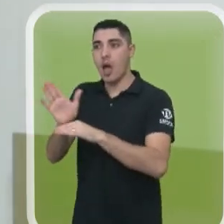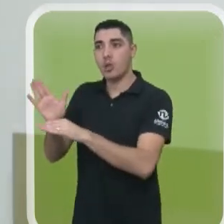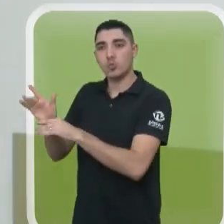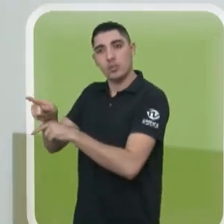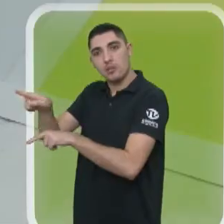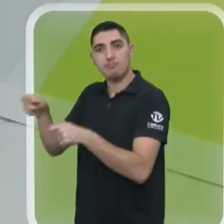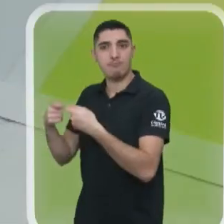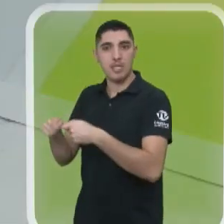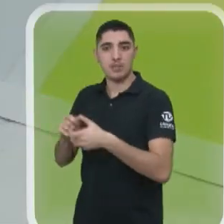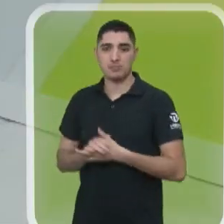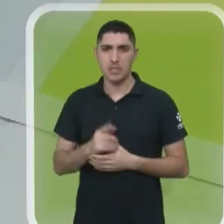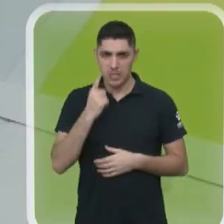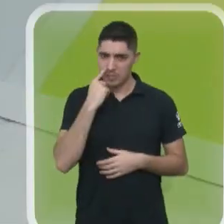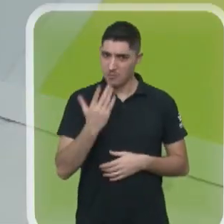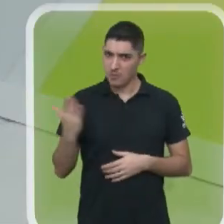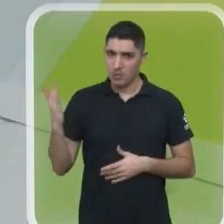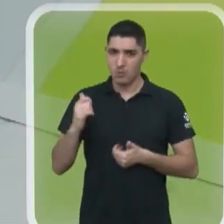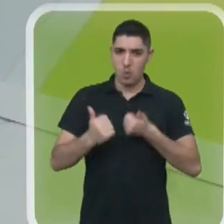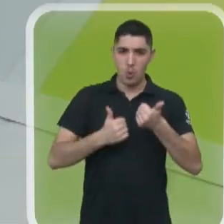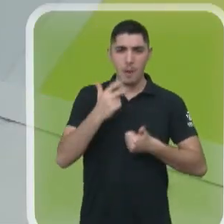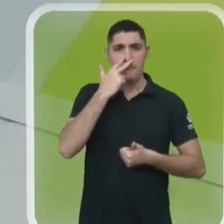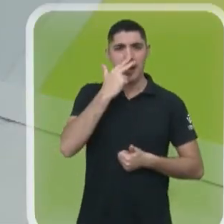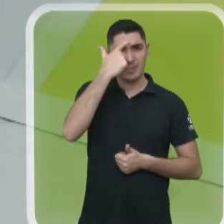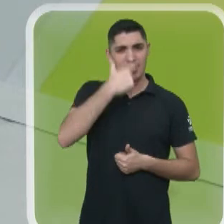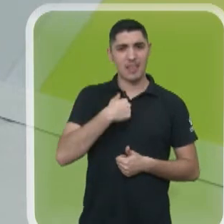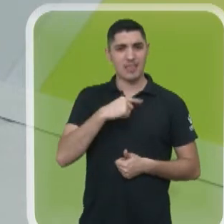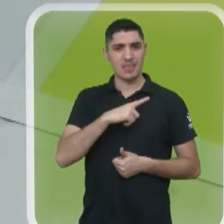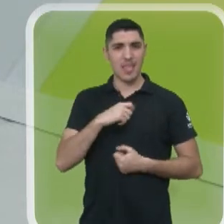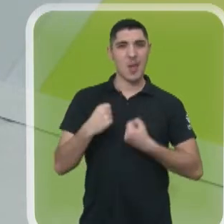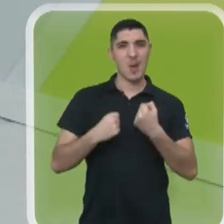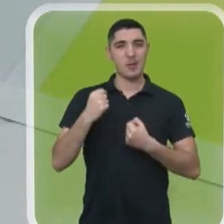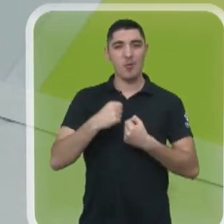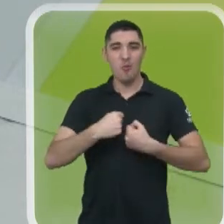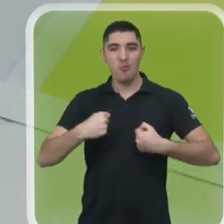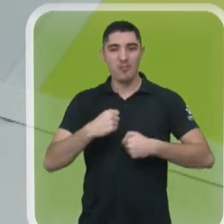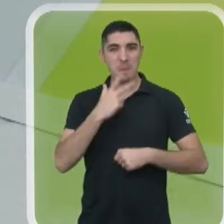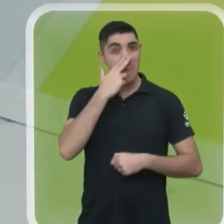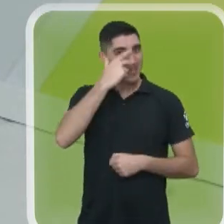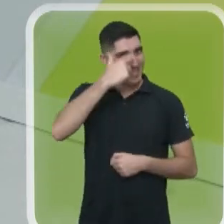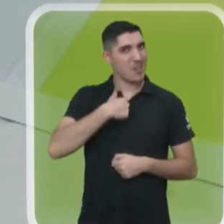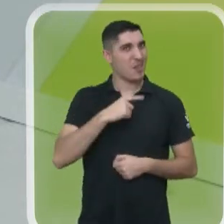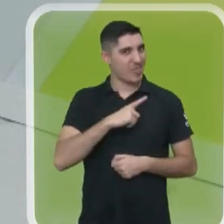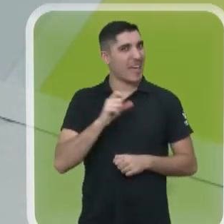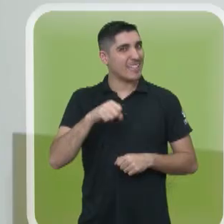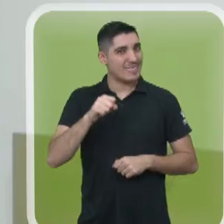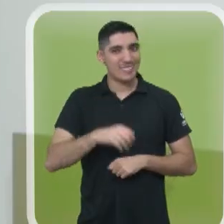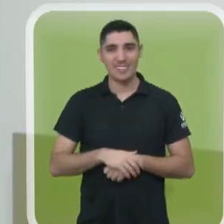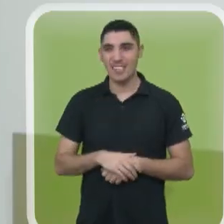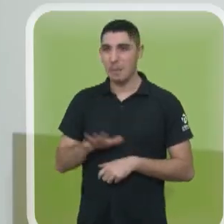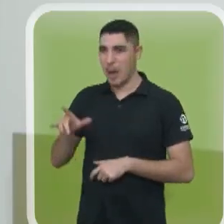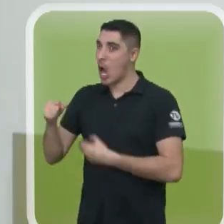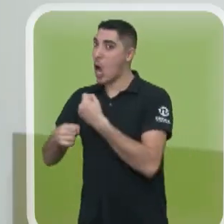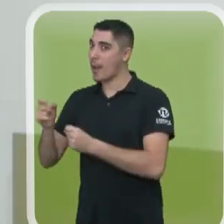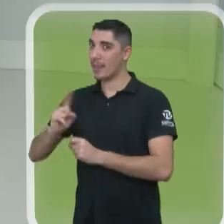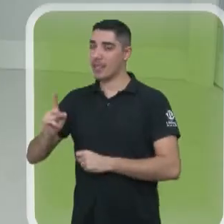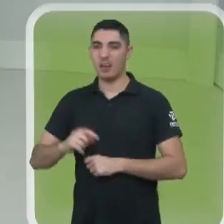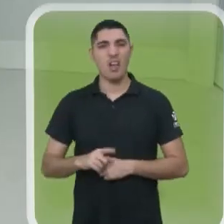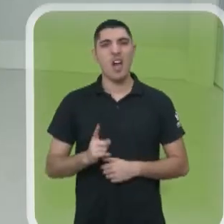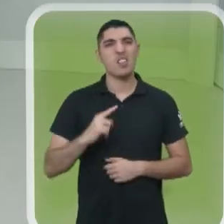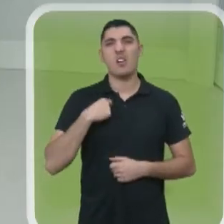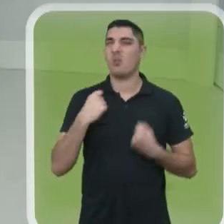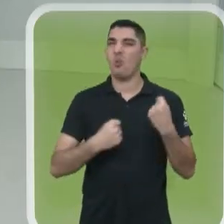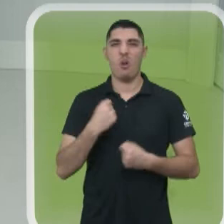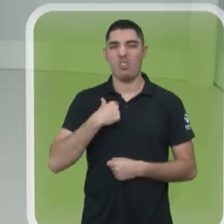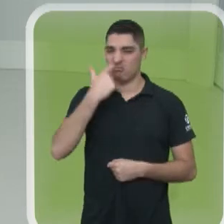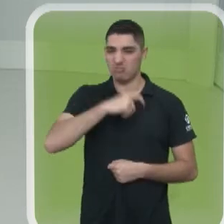estão nesse estamos sempre assim mais ele parece que eu tava ali no meio né você viu parece uma coisinha parece que aparecia ele não verifique mais não correndo né Não fique correndo eu sou